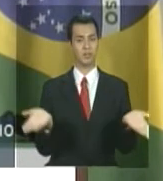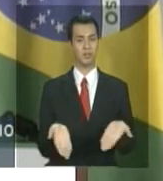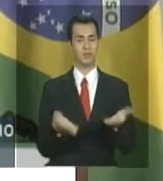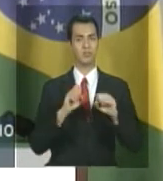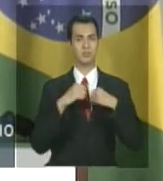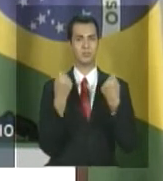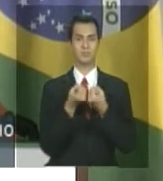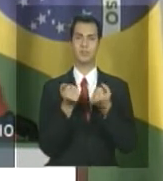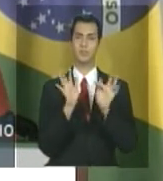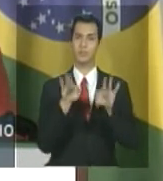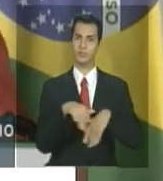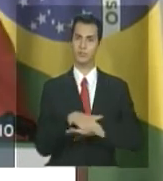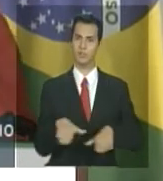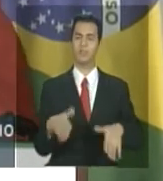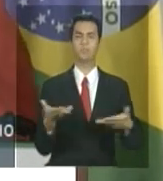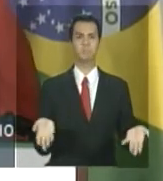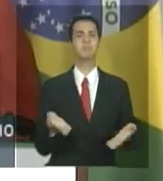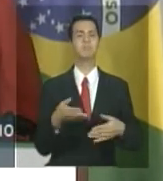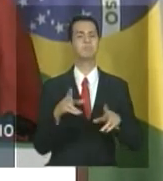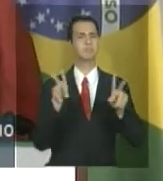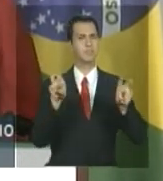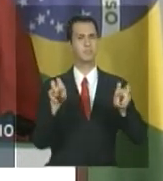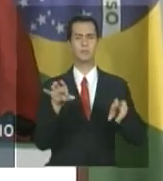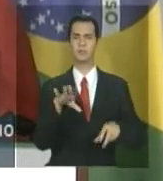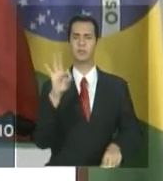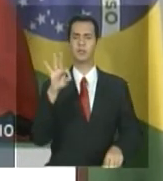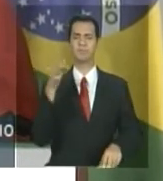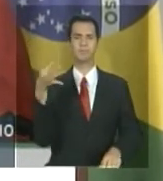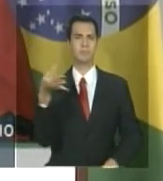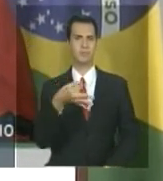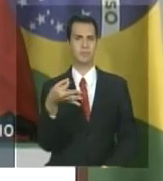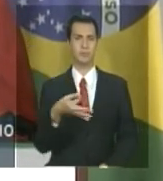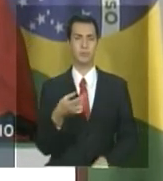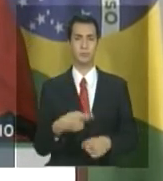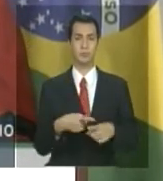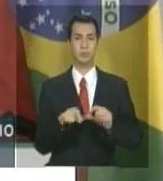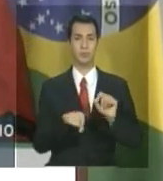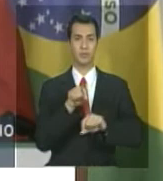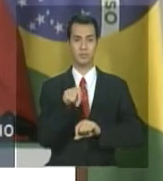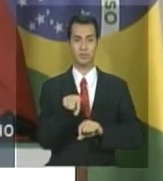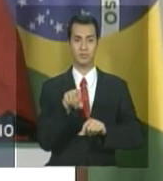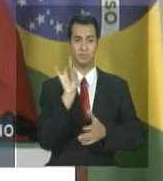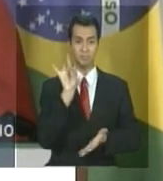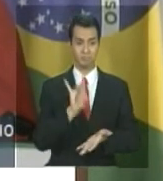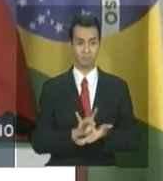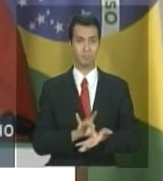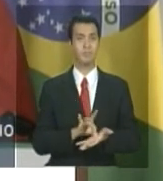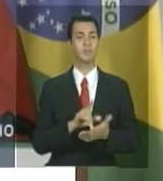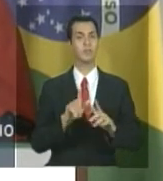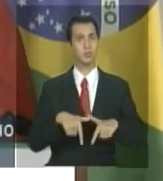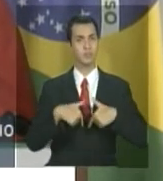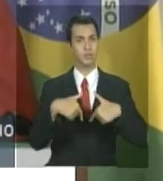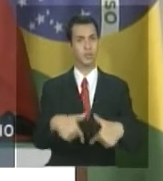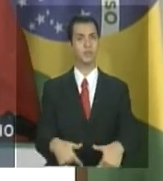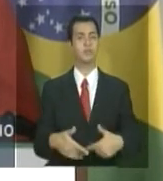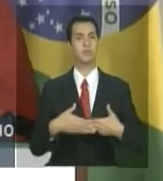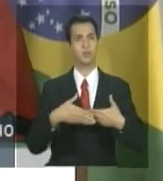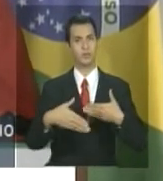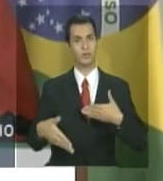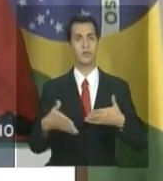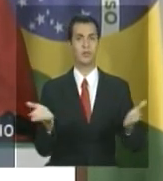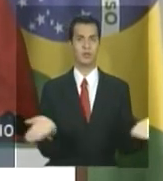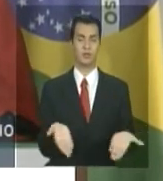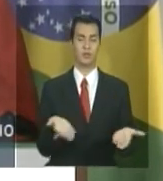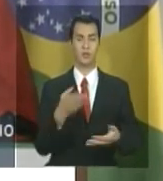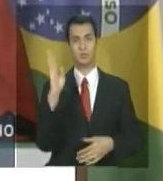poderia ser tão bem escolhido, porque esse é, de fato, o desafio que se coloca diante do Brasil